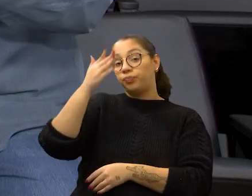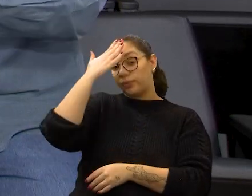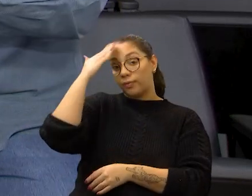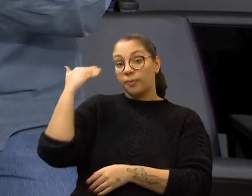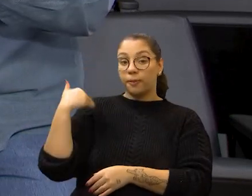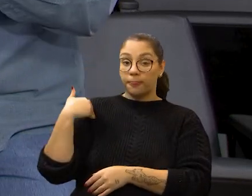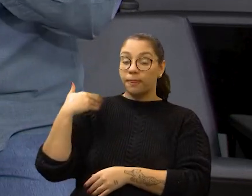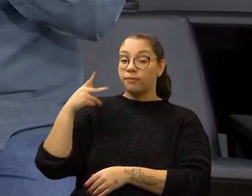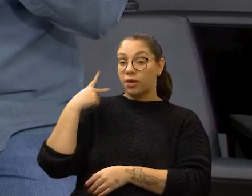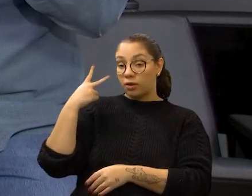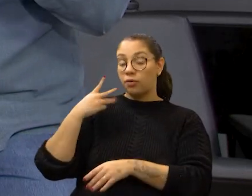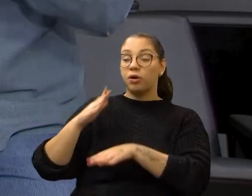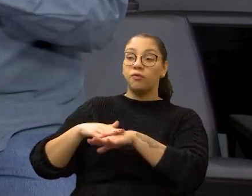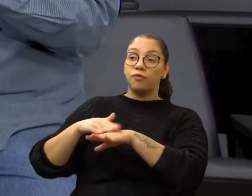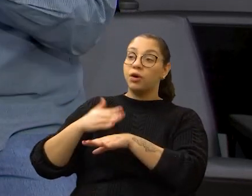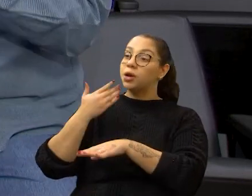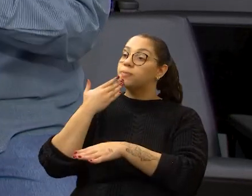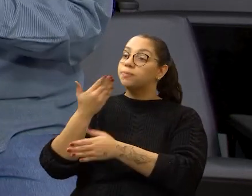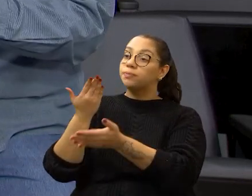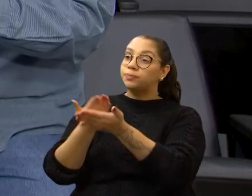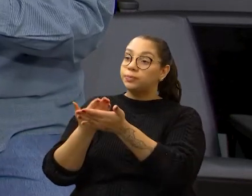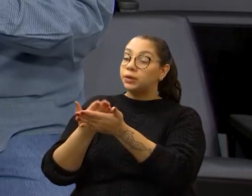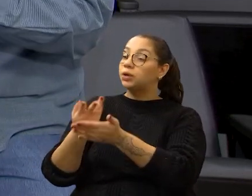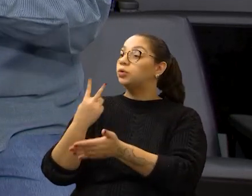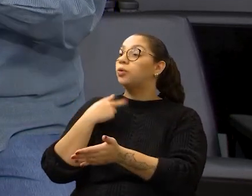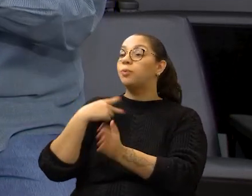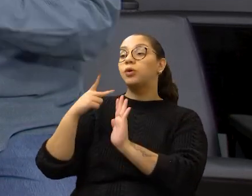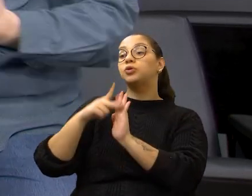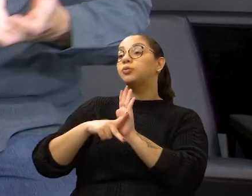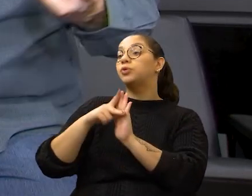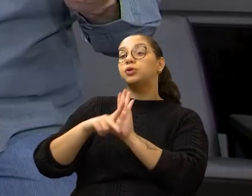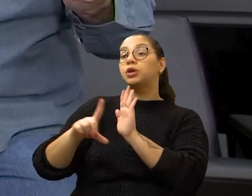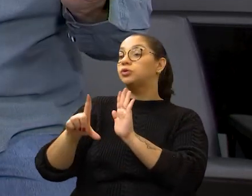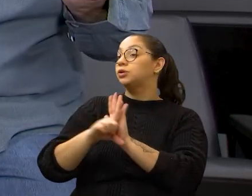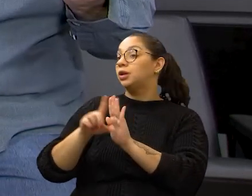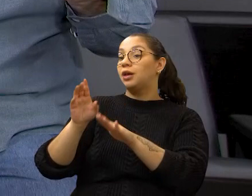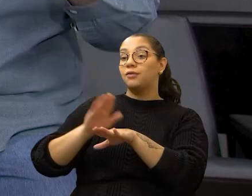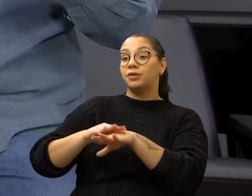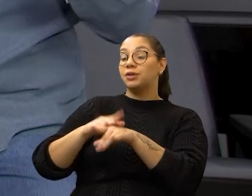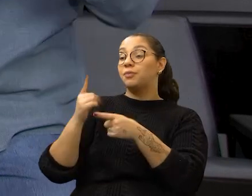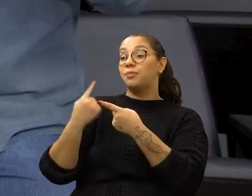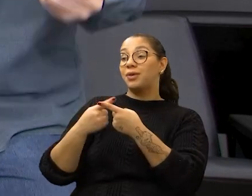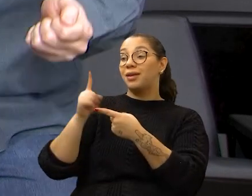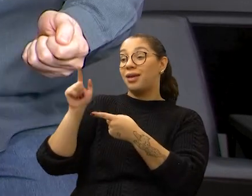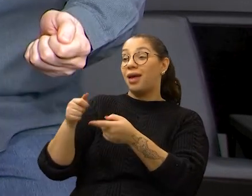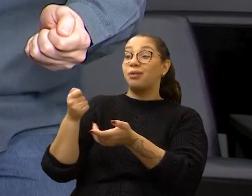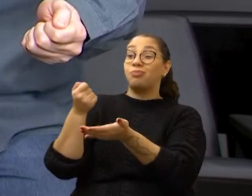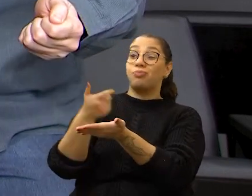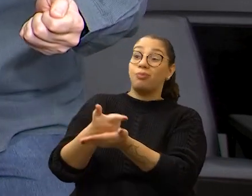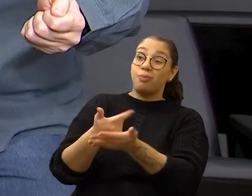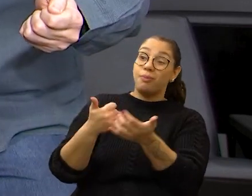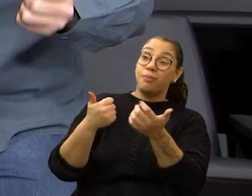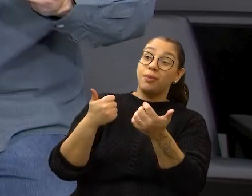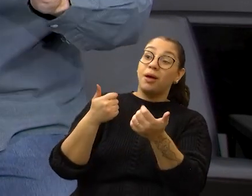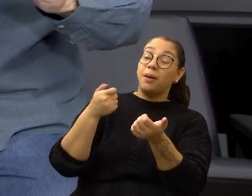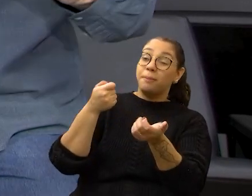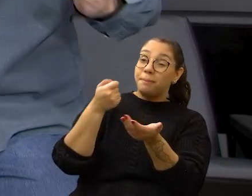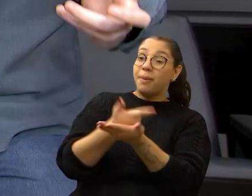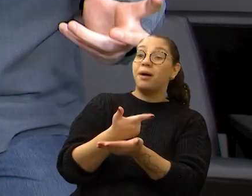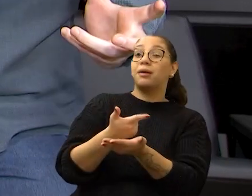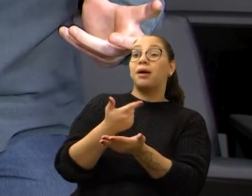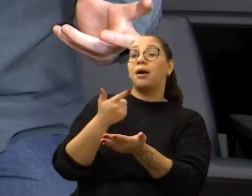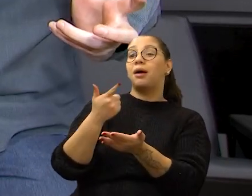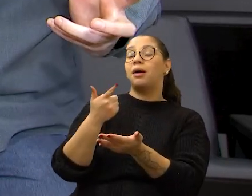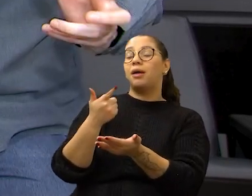de questionamento porque a senhora não pode fazer um projeto de lei porque envolve custos ao município porque vai ter que pagar esse psicólogo. Então, se